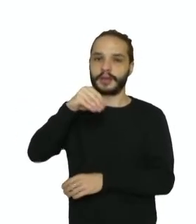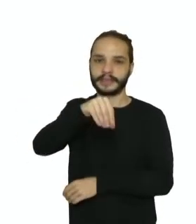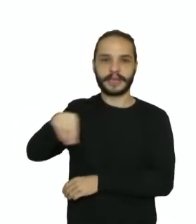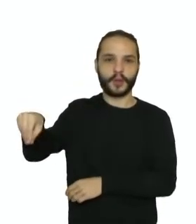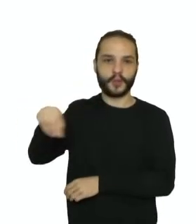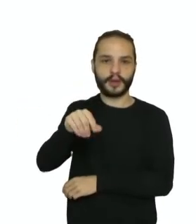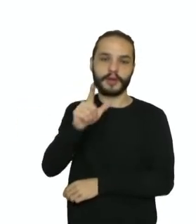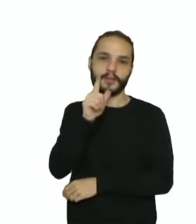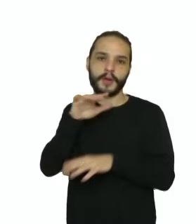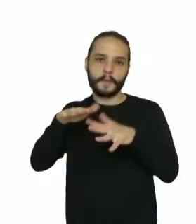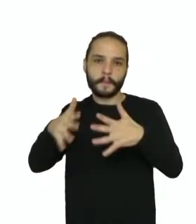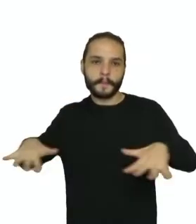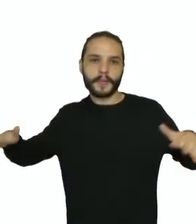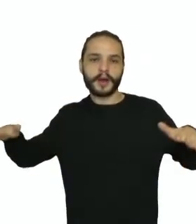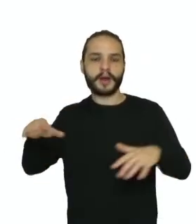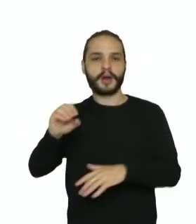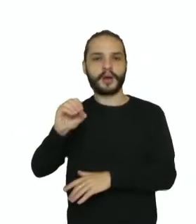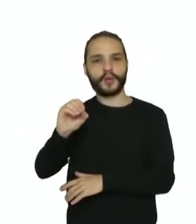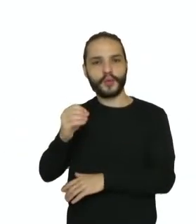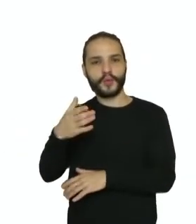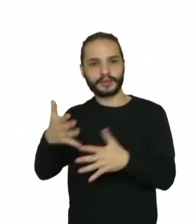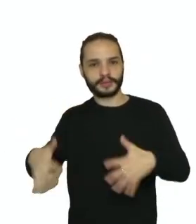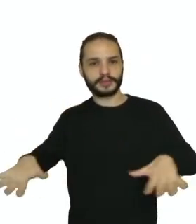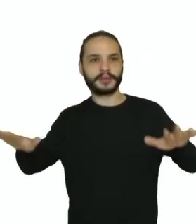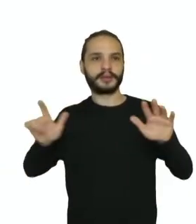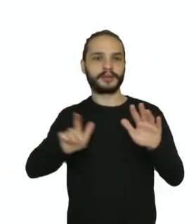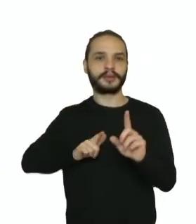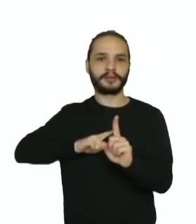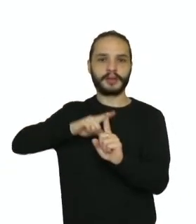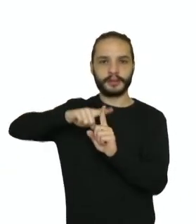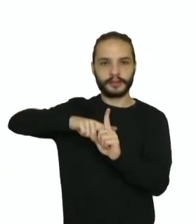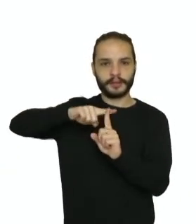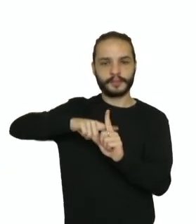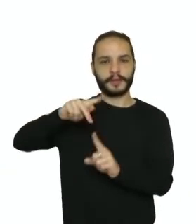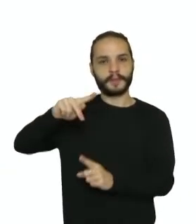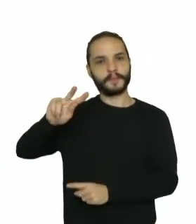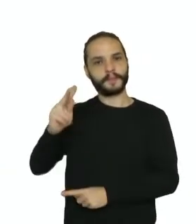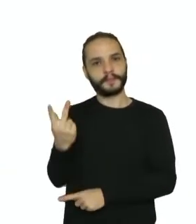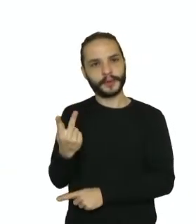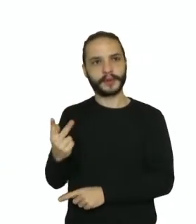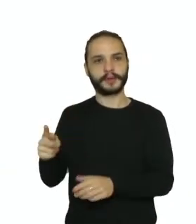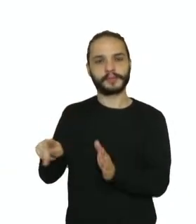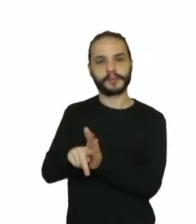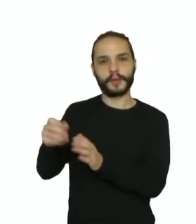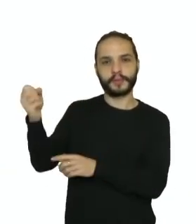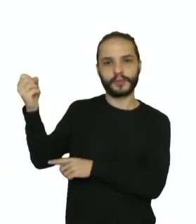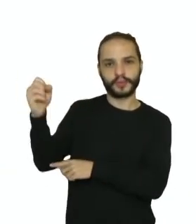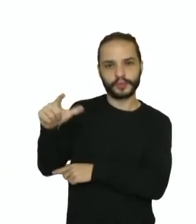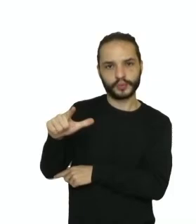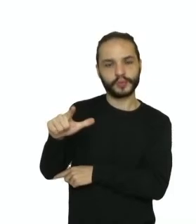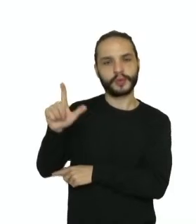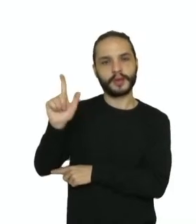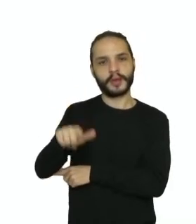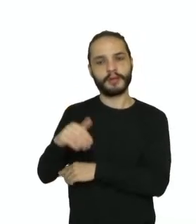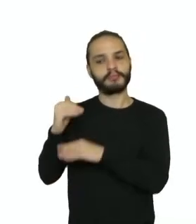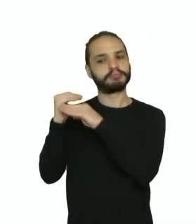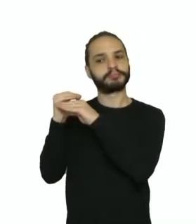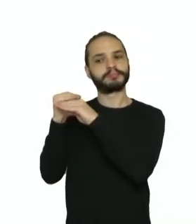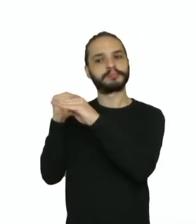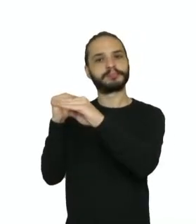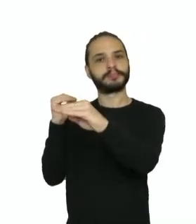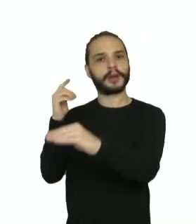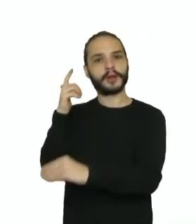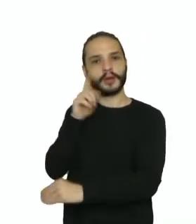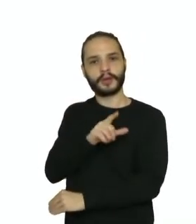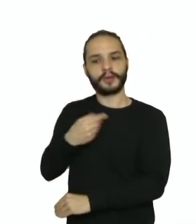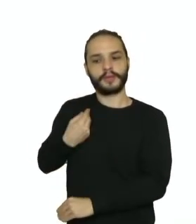Interessante falar que eles têm uma temperatura, um pH, condição de luminosidade, são estáveis. Então, tem um ambiente